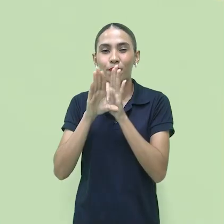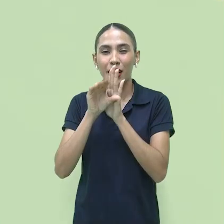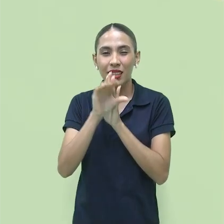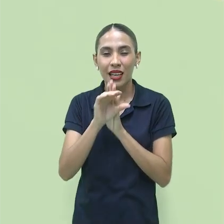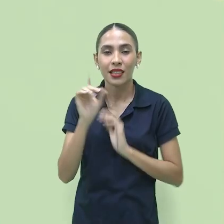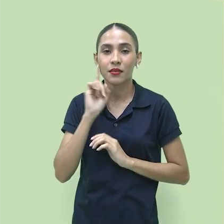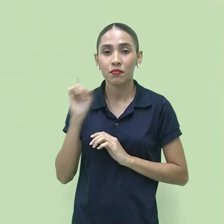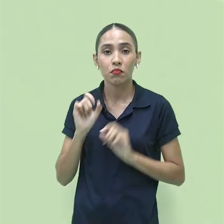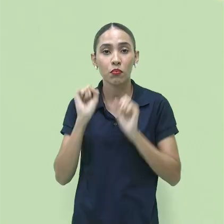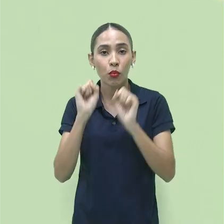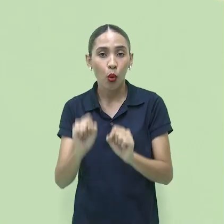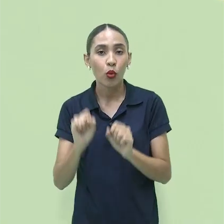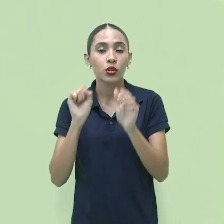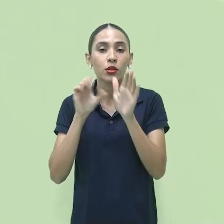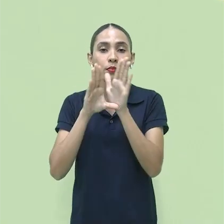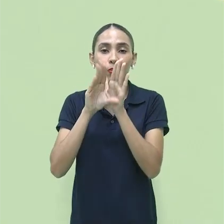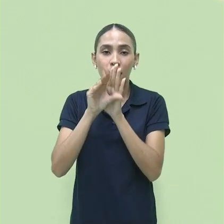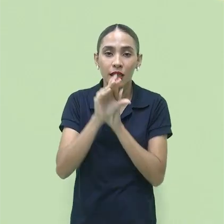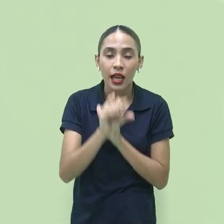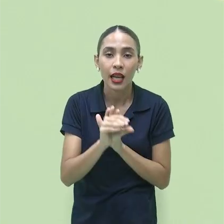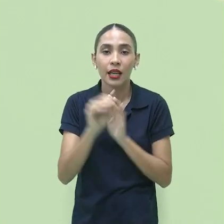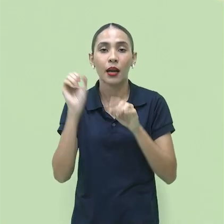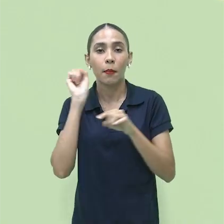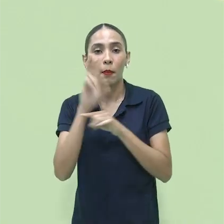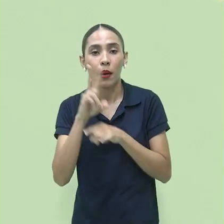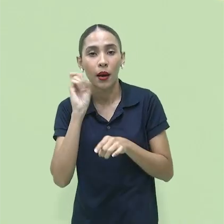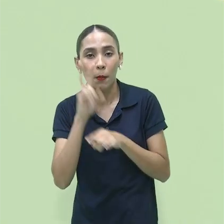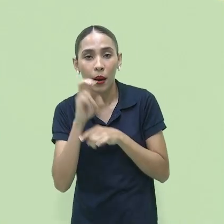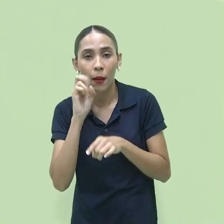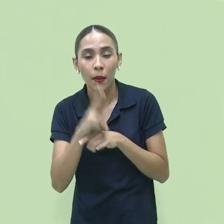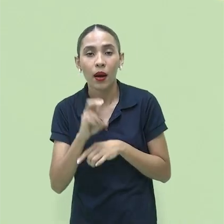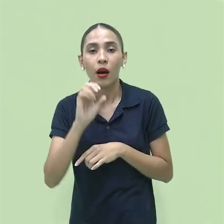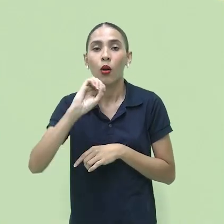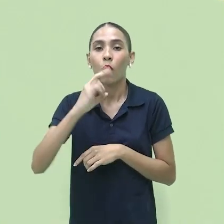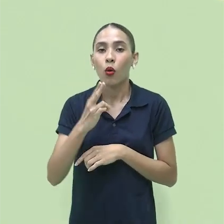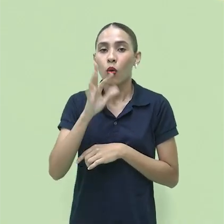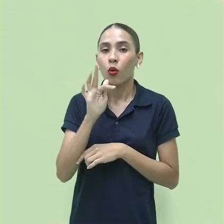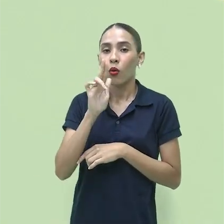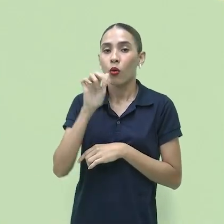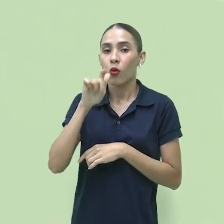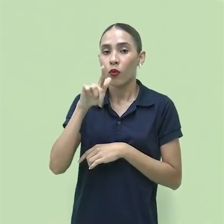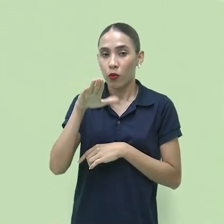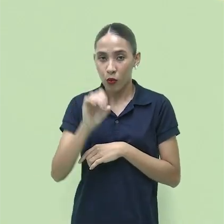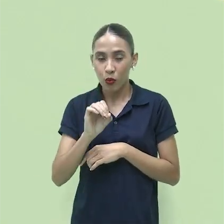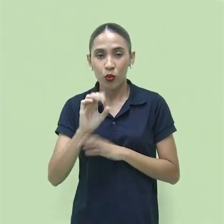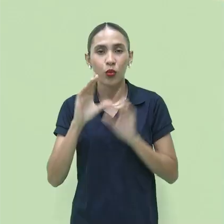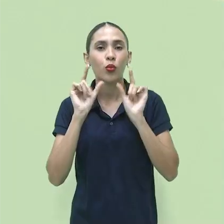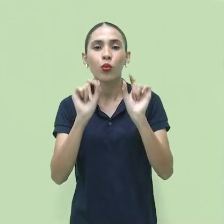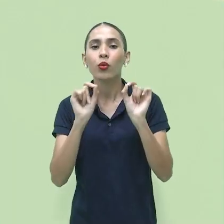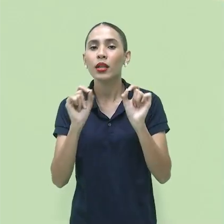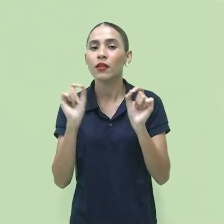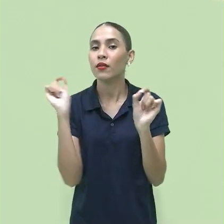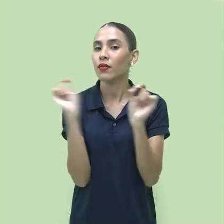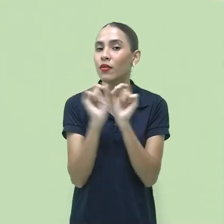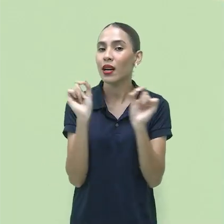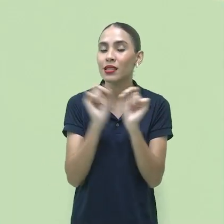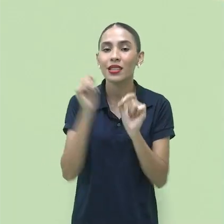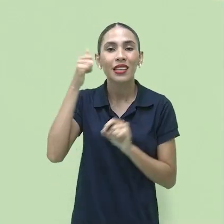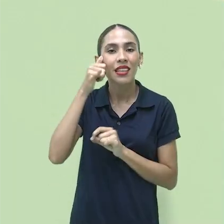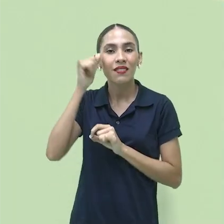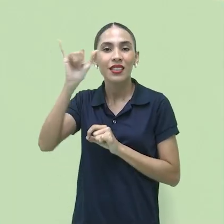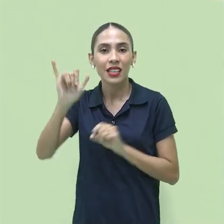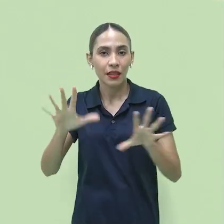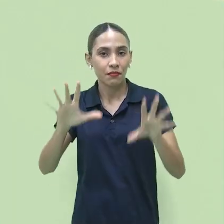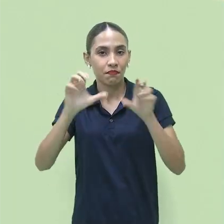micro-organismos. Pode ser um vírus, pode ser uma bactéria, pode ser um fungo ou um protozoário, né? Então, o que eu faço para não ter